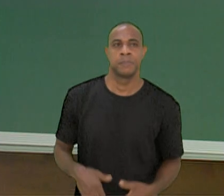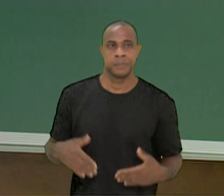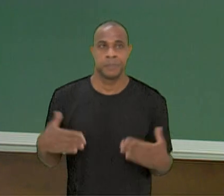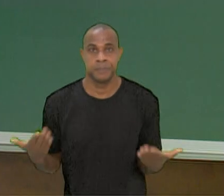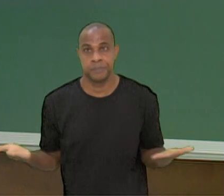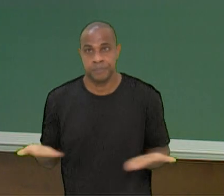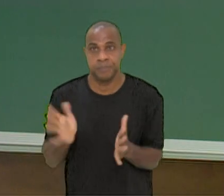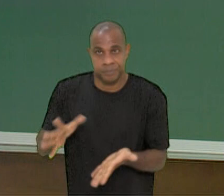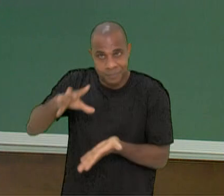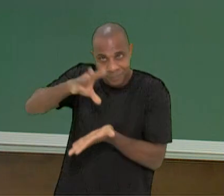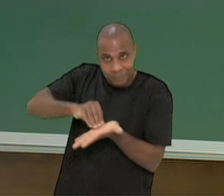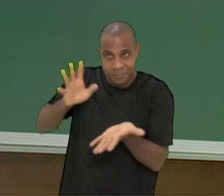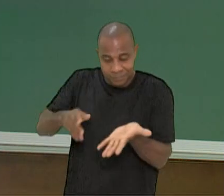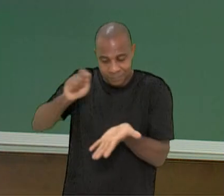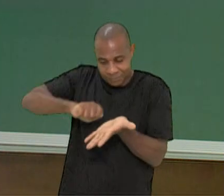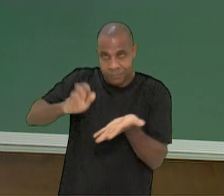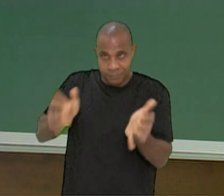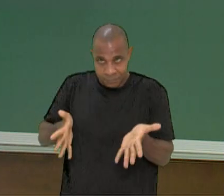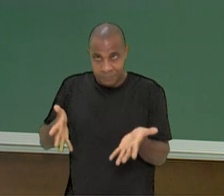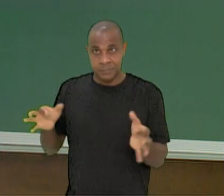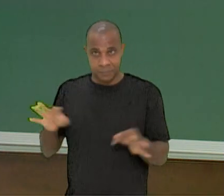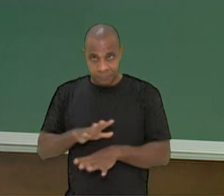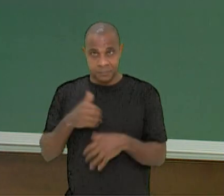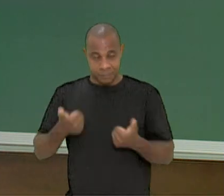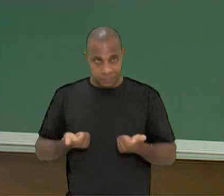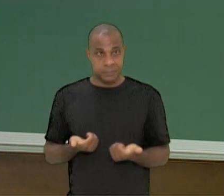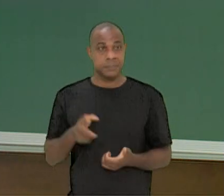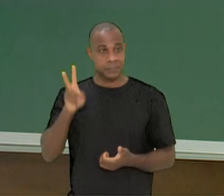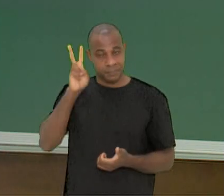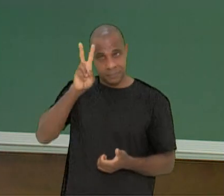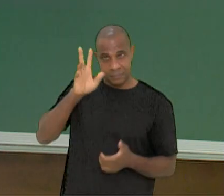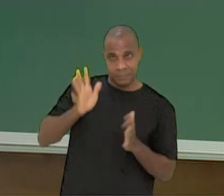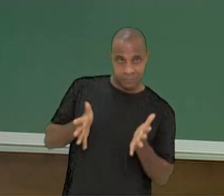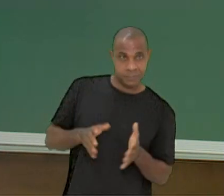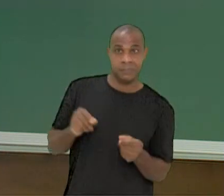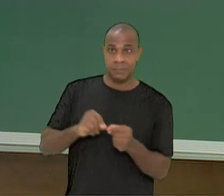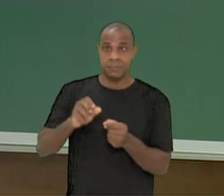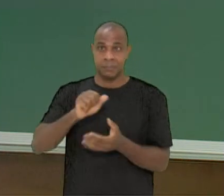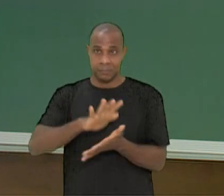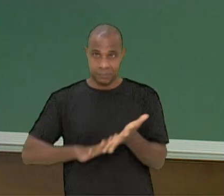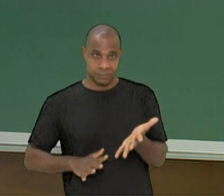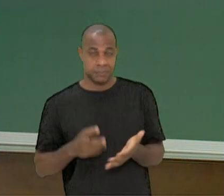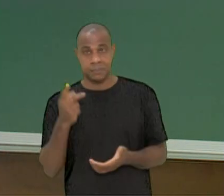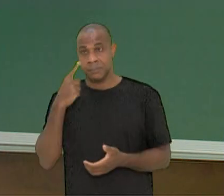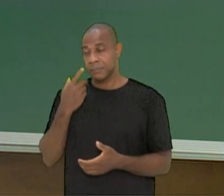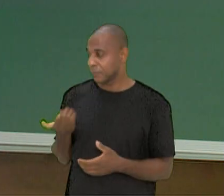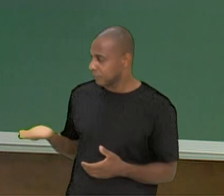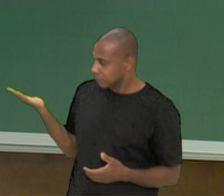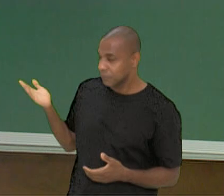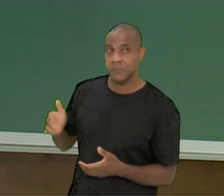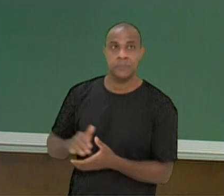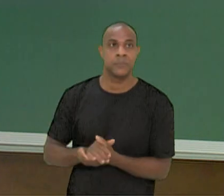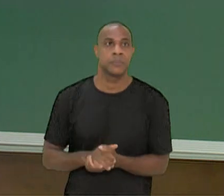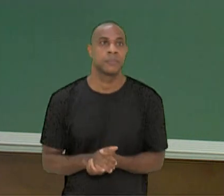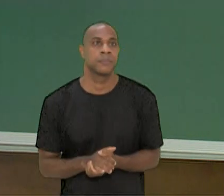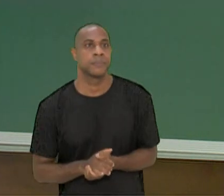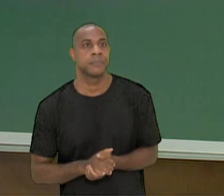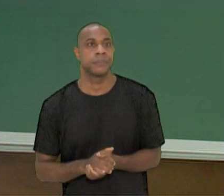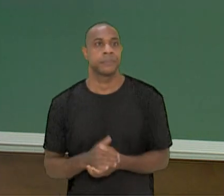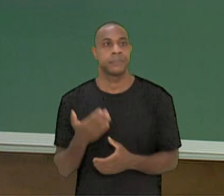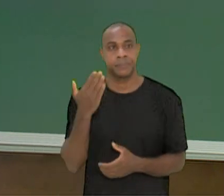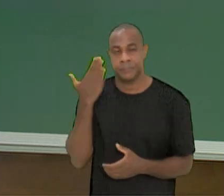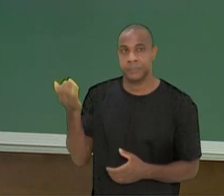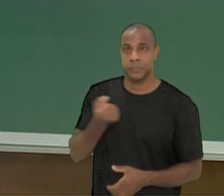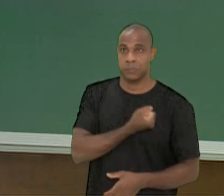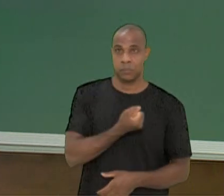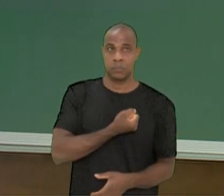Agora que você já anotou tudo que a gente precisa lembrar, vamos fazer então um exercício. Dá uma olhada comigo. Considere os